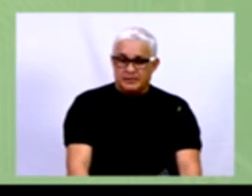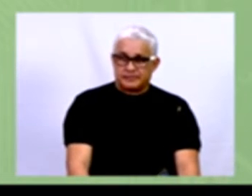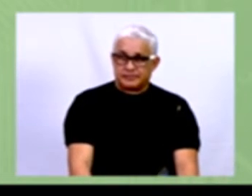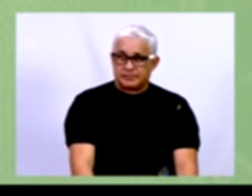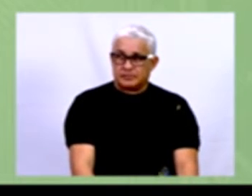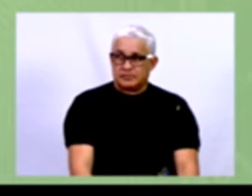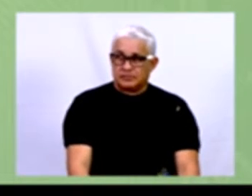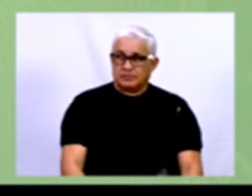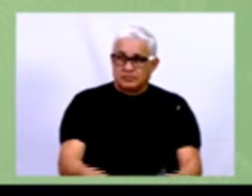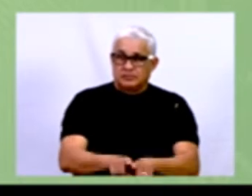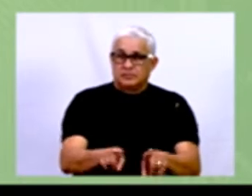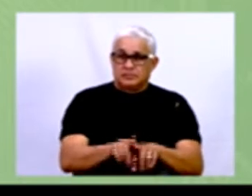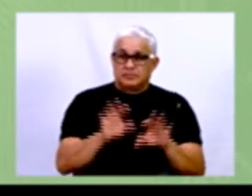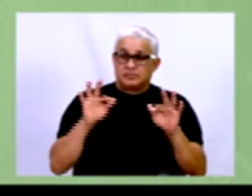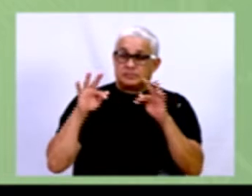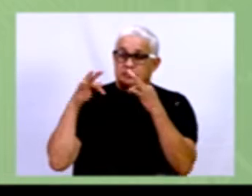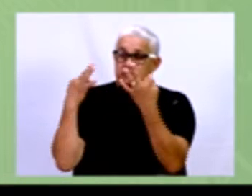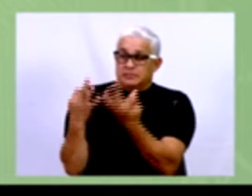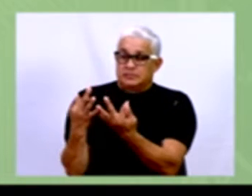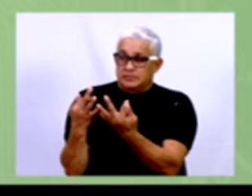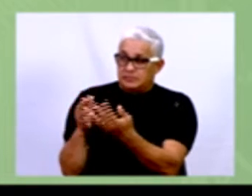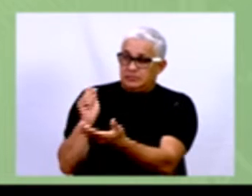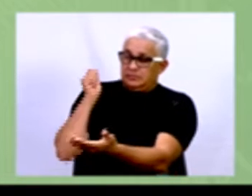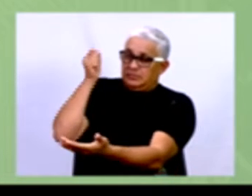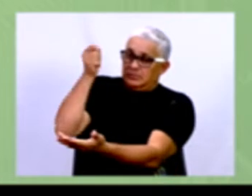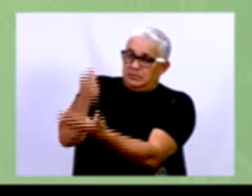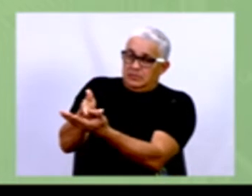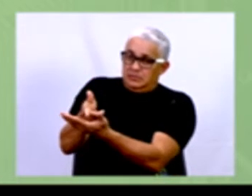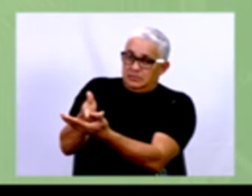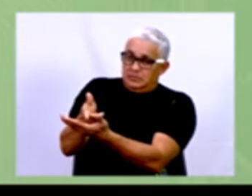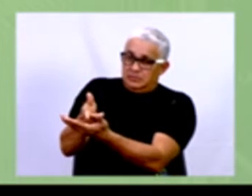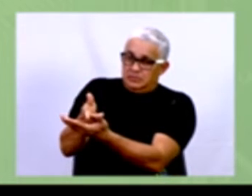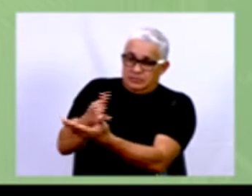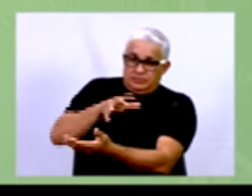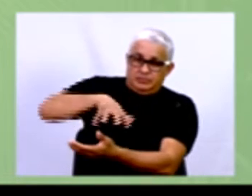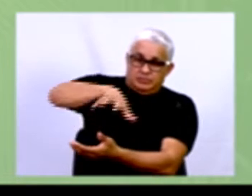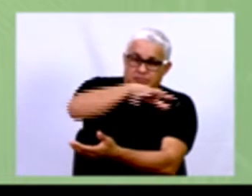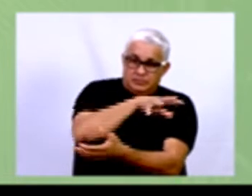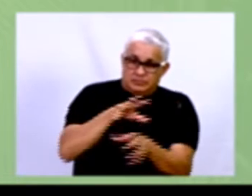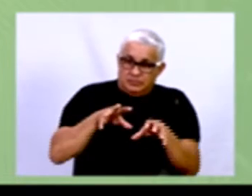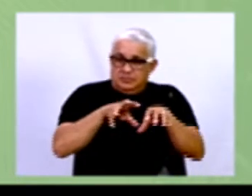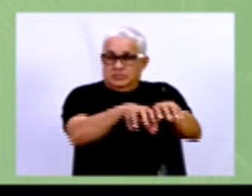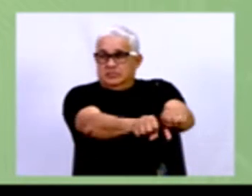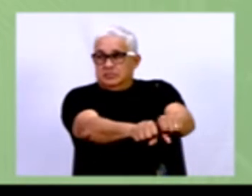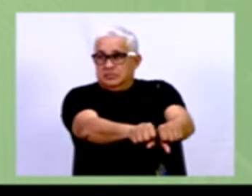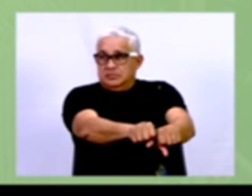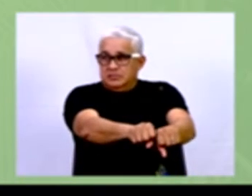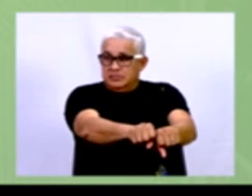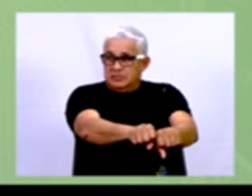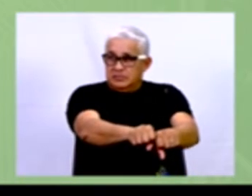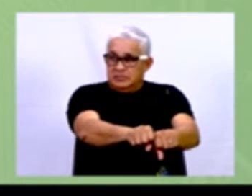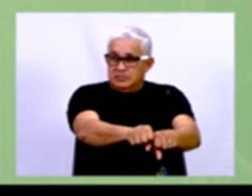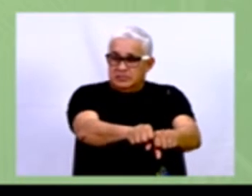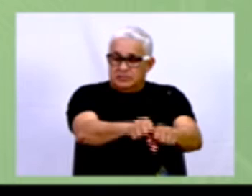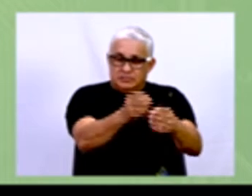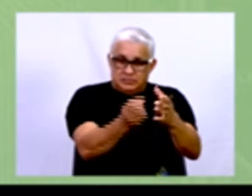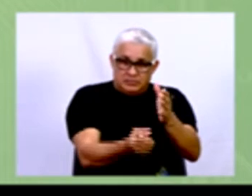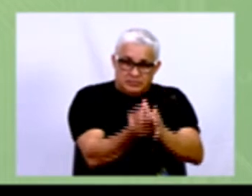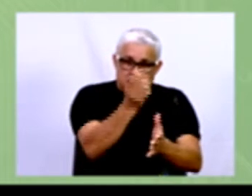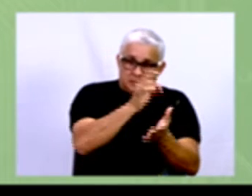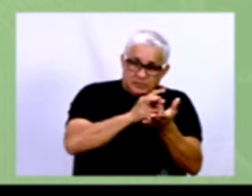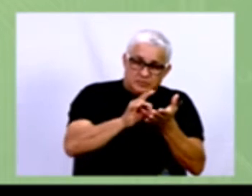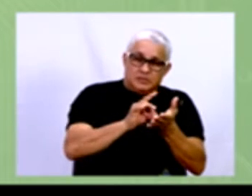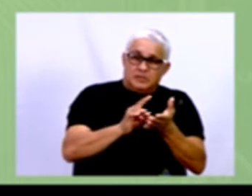Por outro lado, as famílias, ao comprarem essa massa de bens e serviços oriundas do mercado